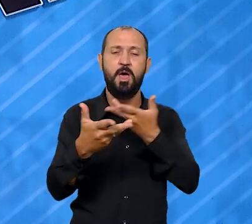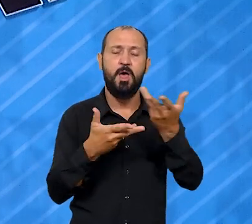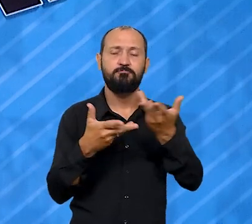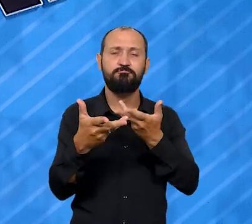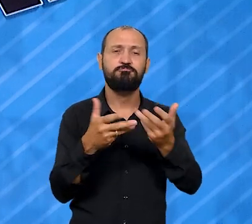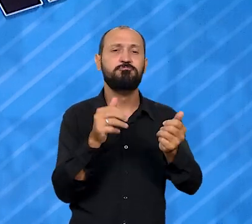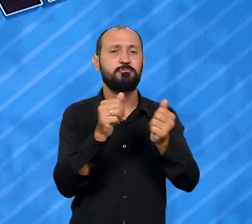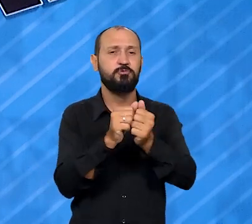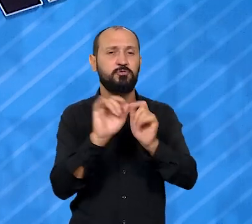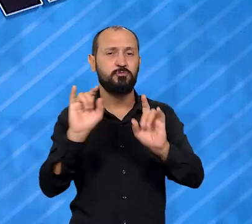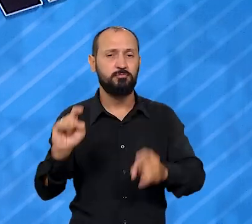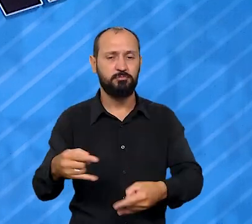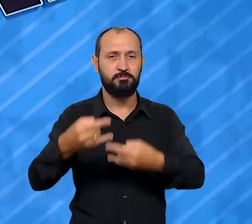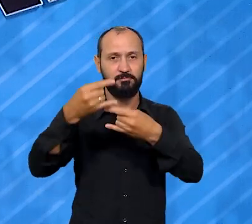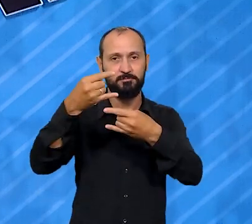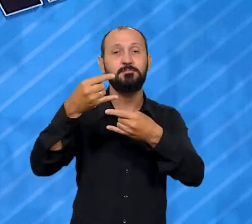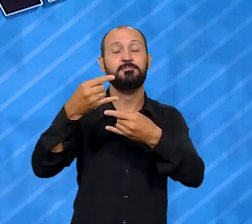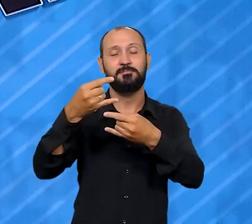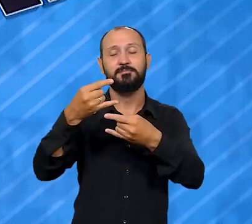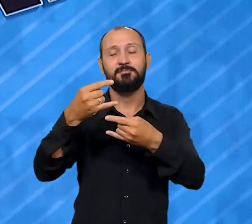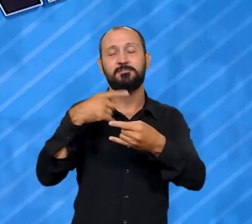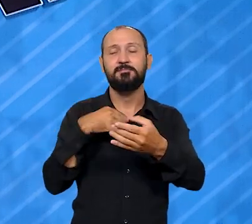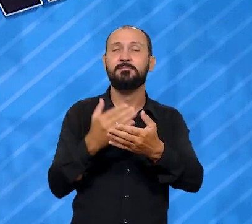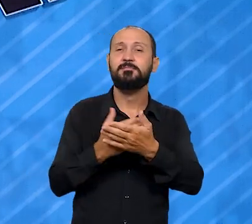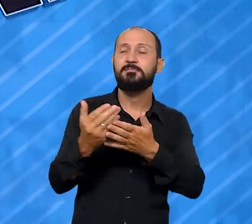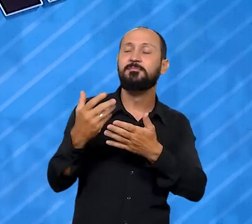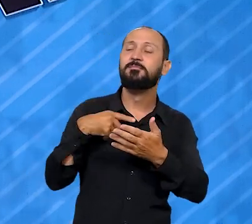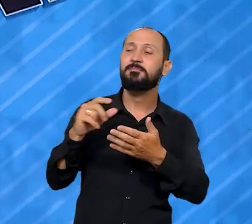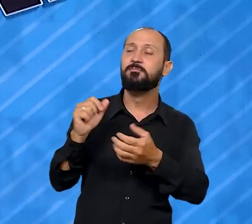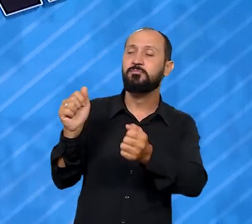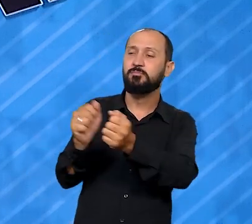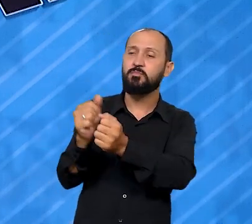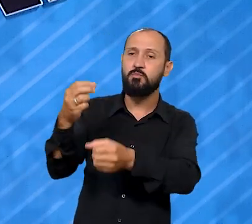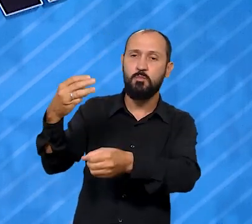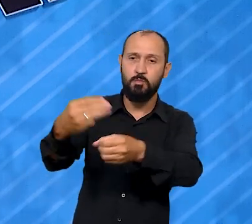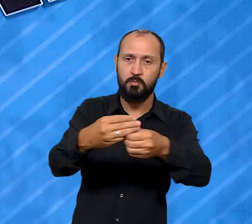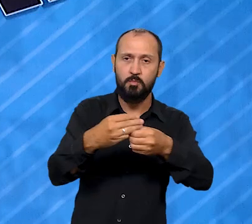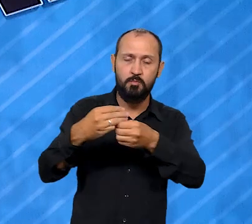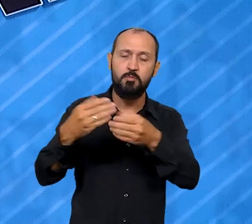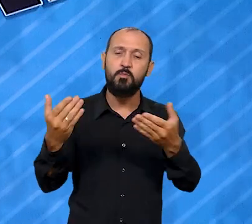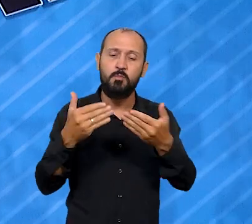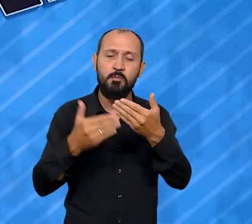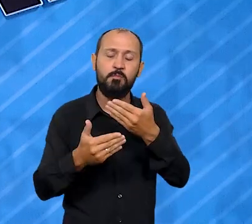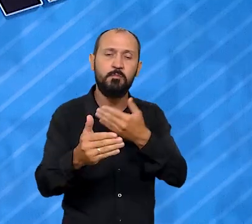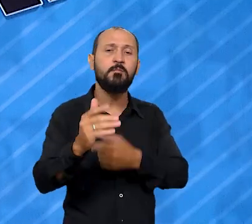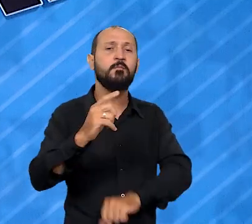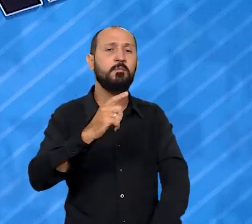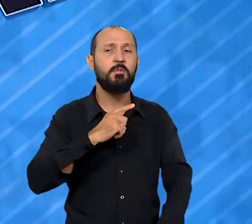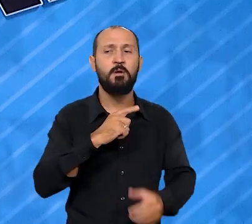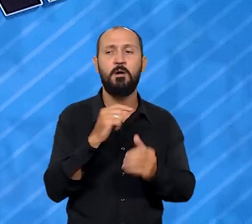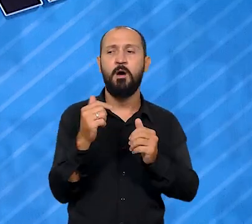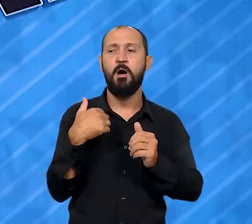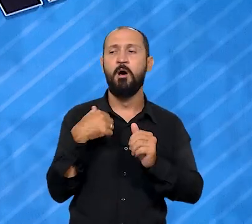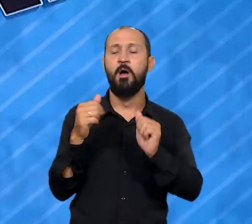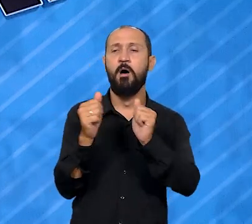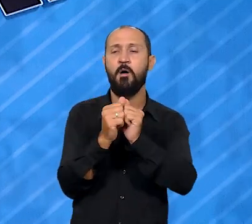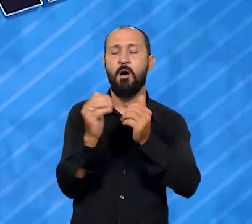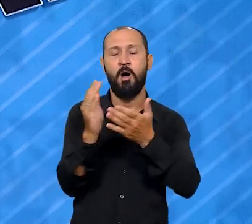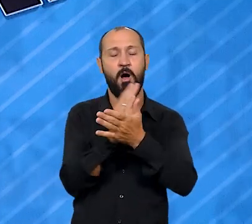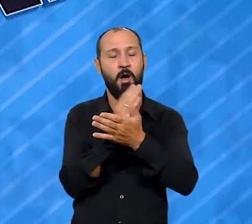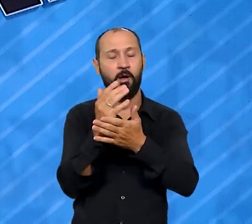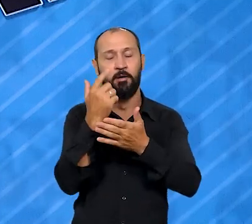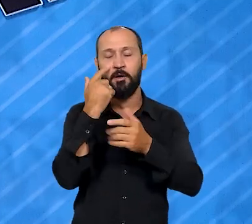interação de telepresencial, a gente começou a interagir com o interior. Então hoje nós já temos membros